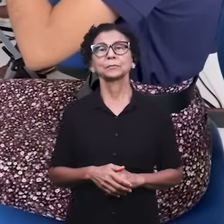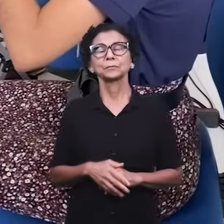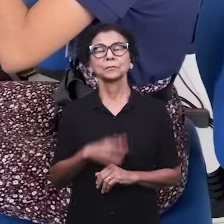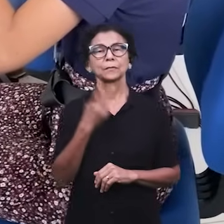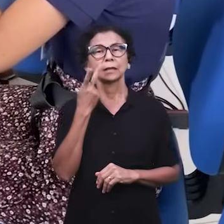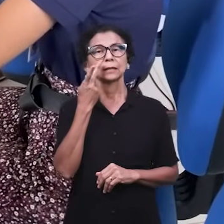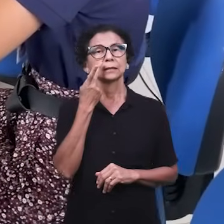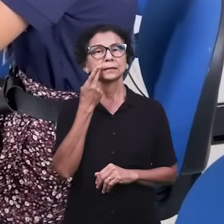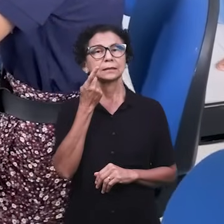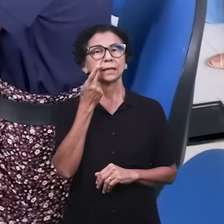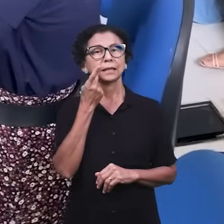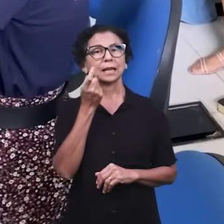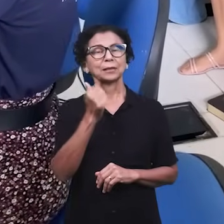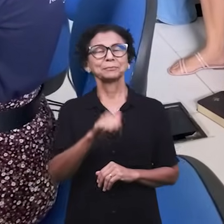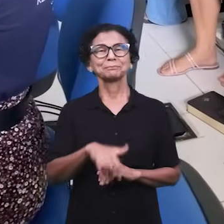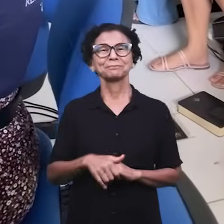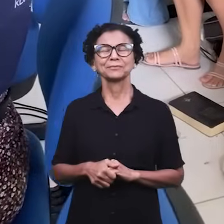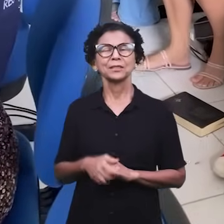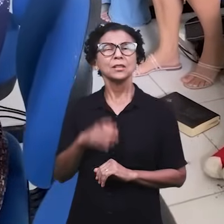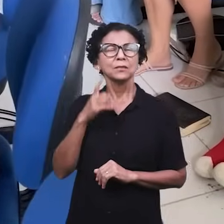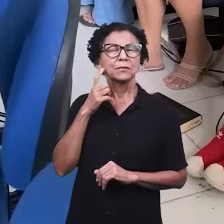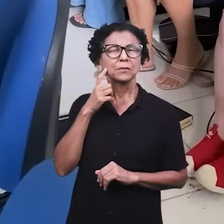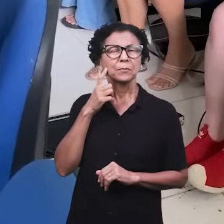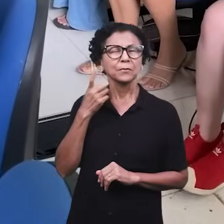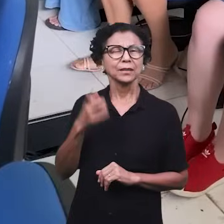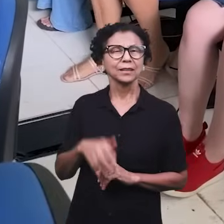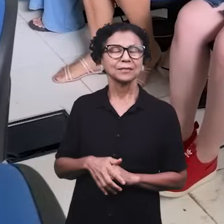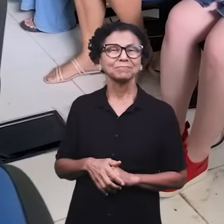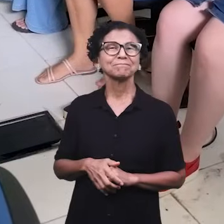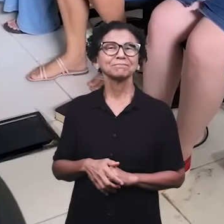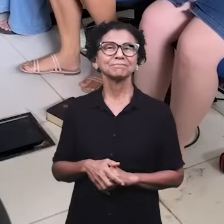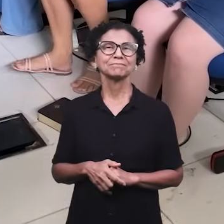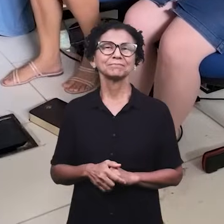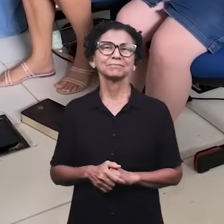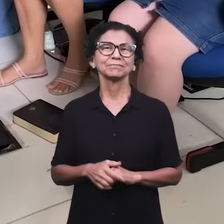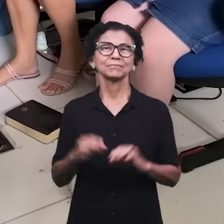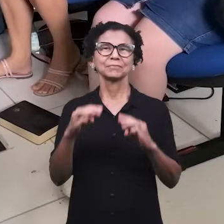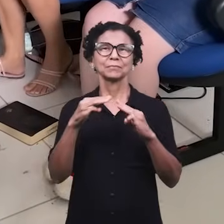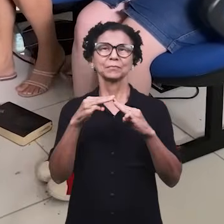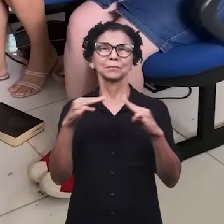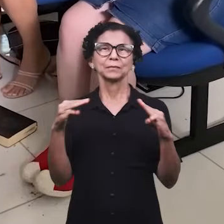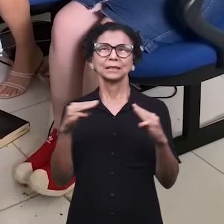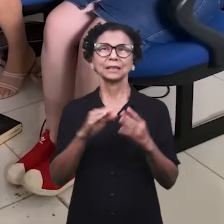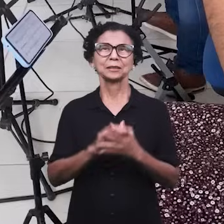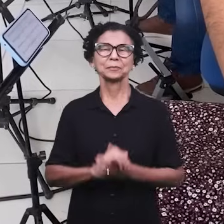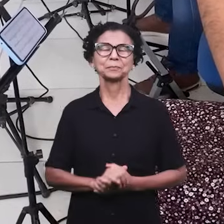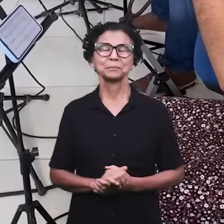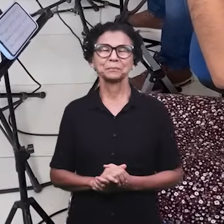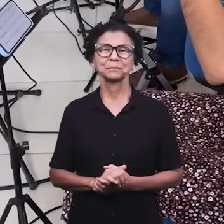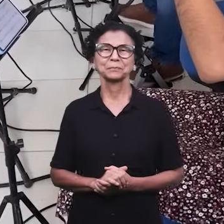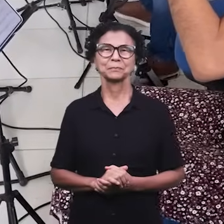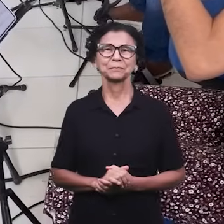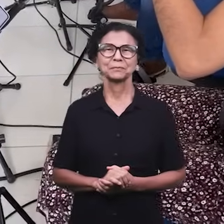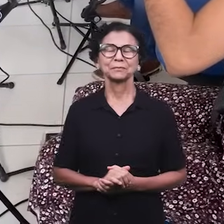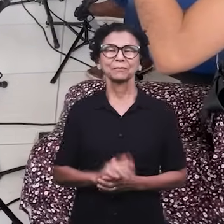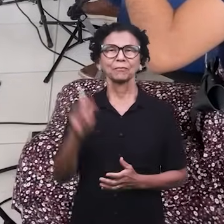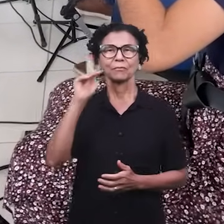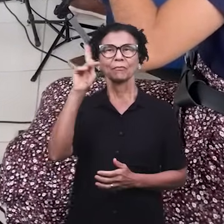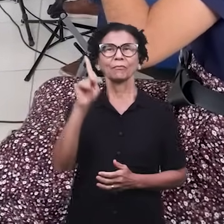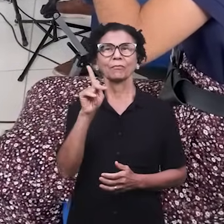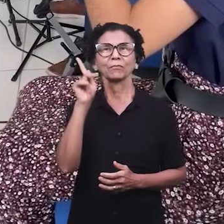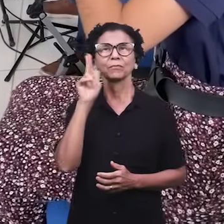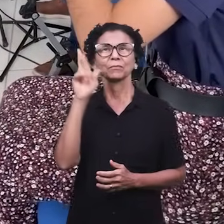Ceará. Vamos agora conferir como é que foi essa experiência lá no Manaim de Fortaleza. A paz do